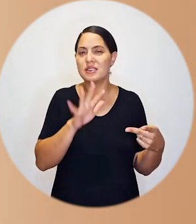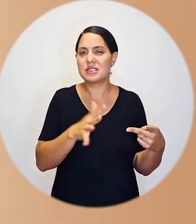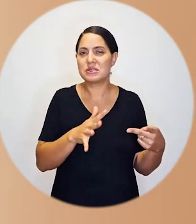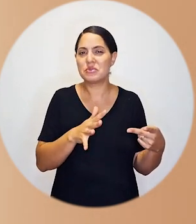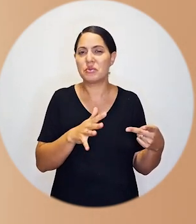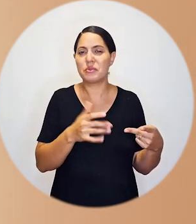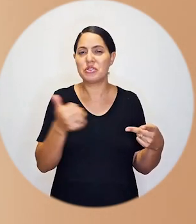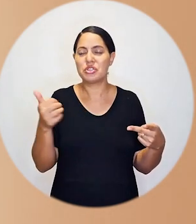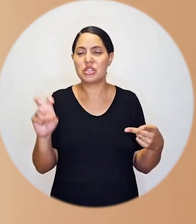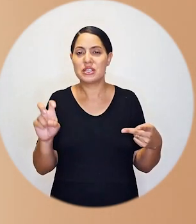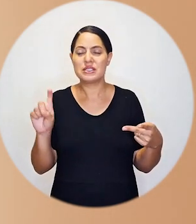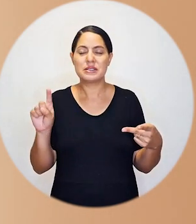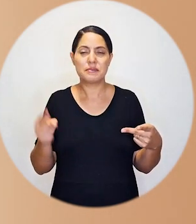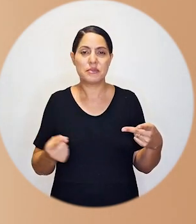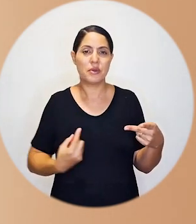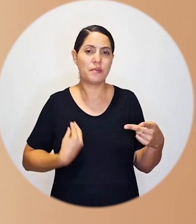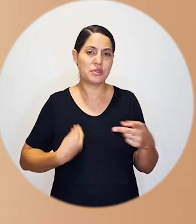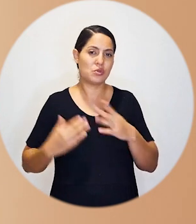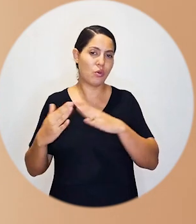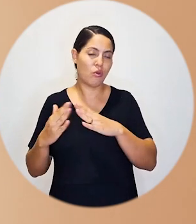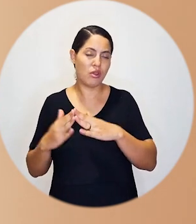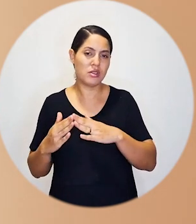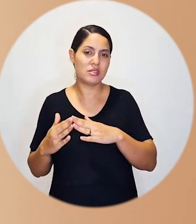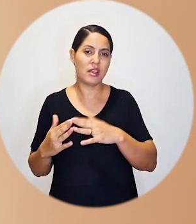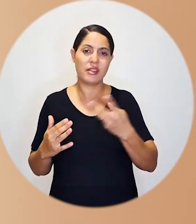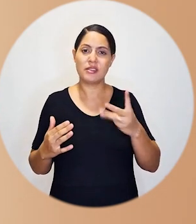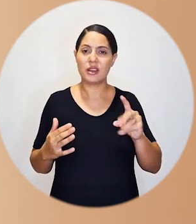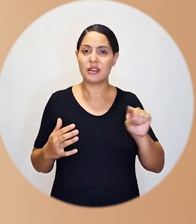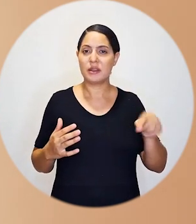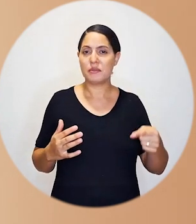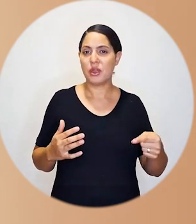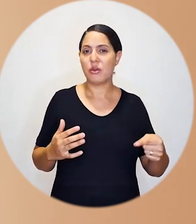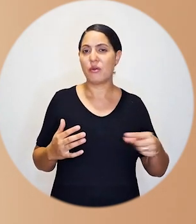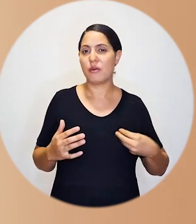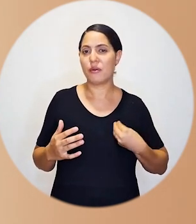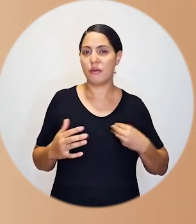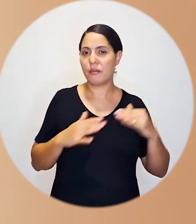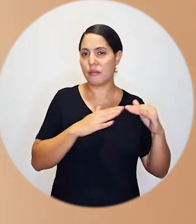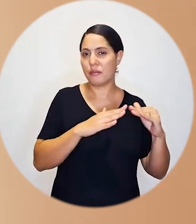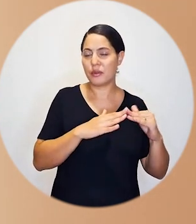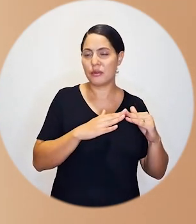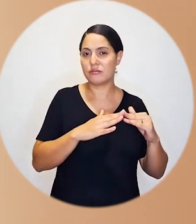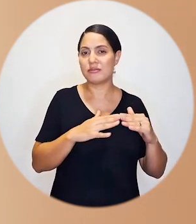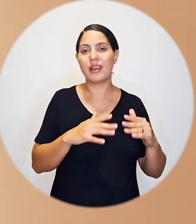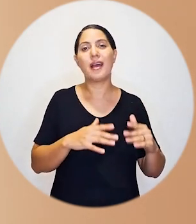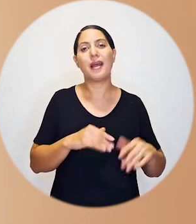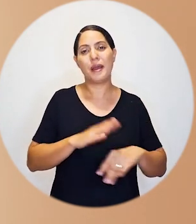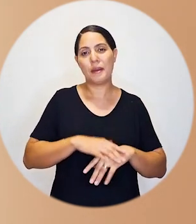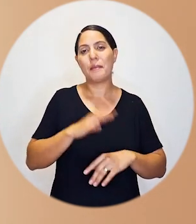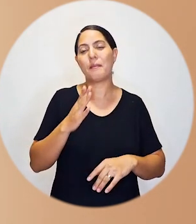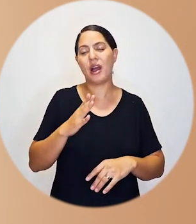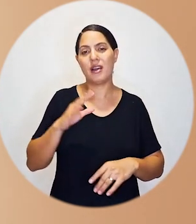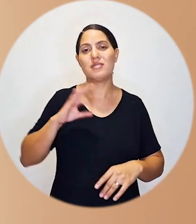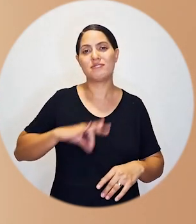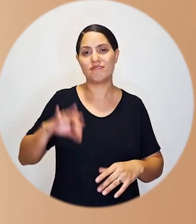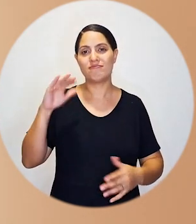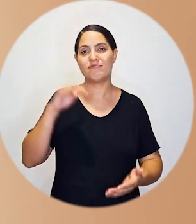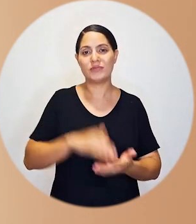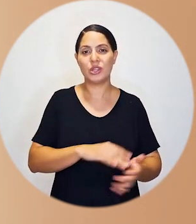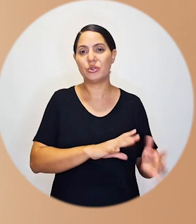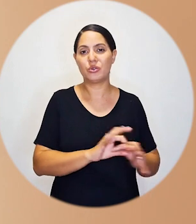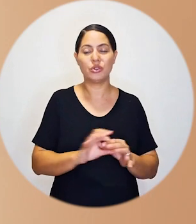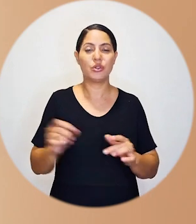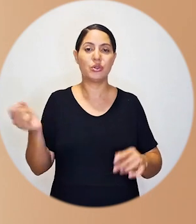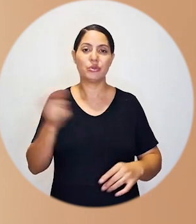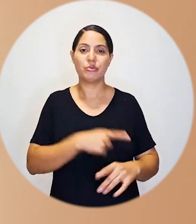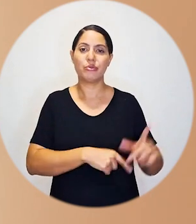mil habitantes, também têm requisições de pequeno valor maiores do que a do Estado do Acre. Então, essa lei